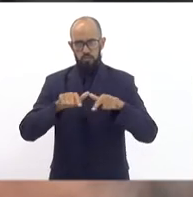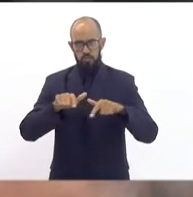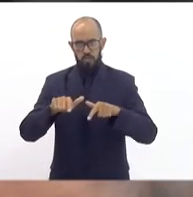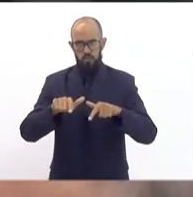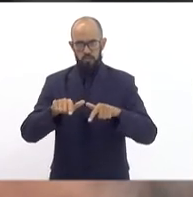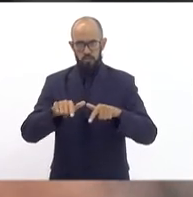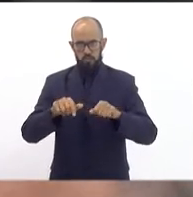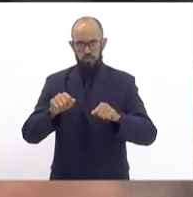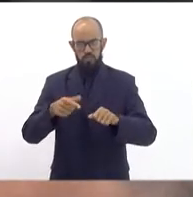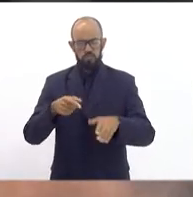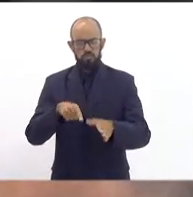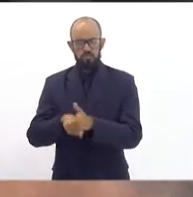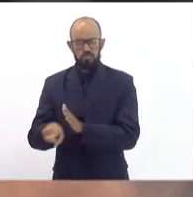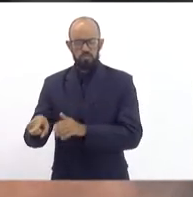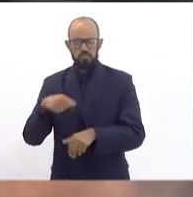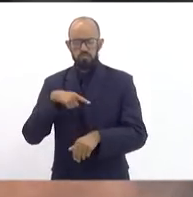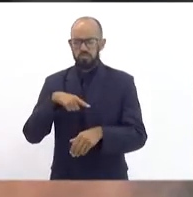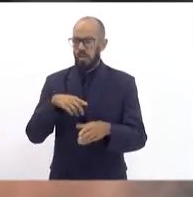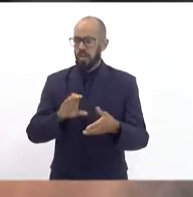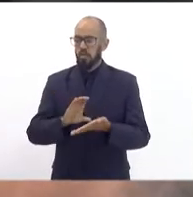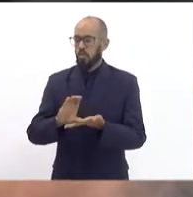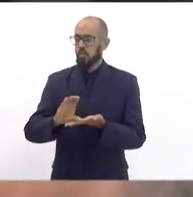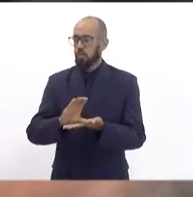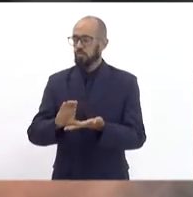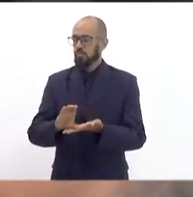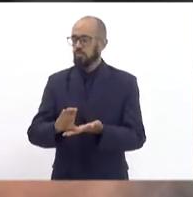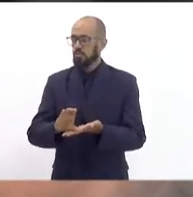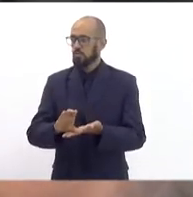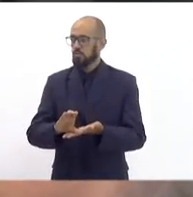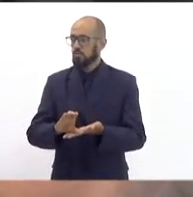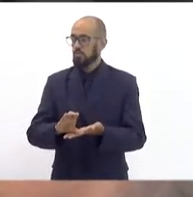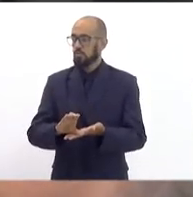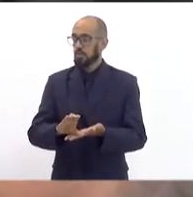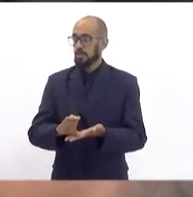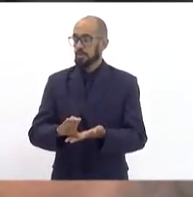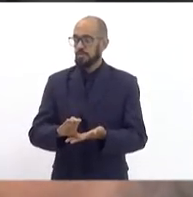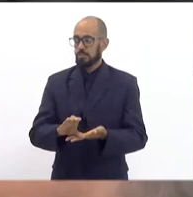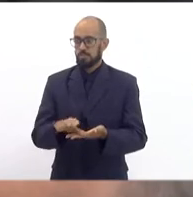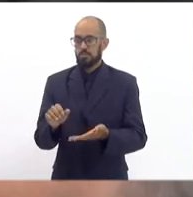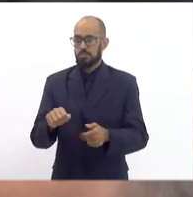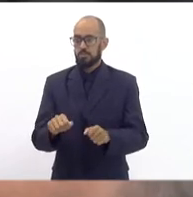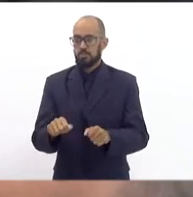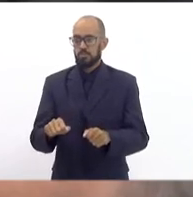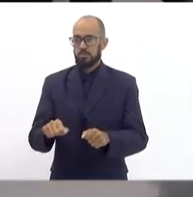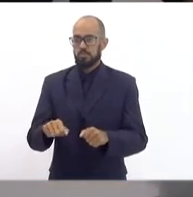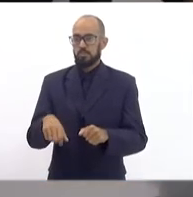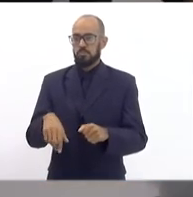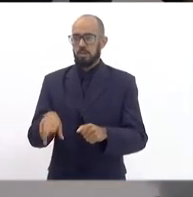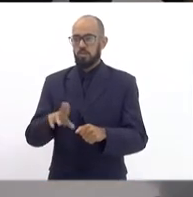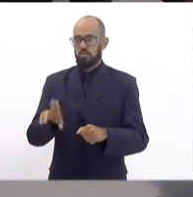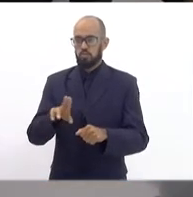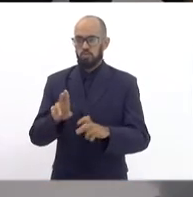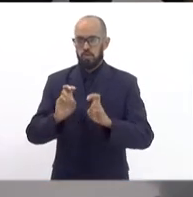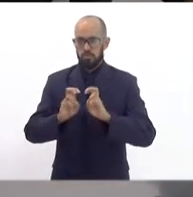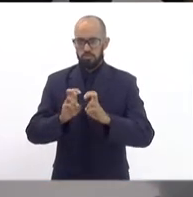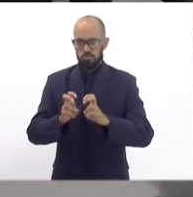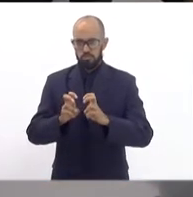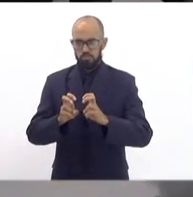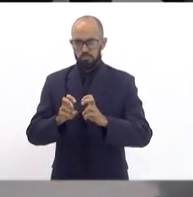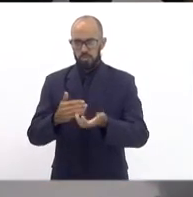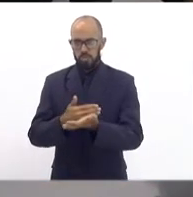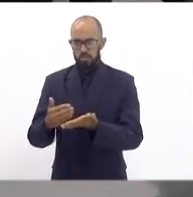prestados. Existe um conselho de usuários constituído em relação ao transporte ferroviário no Rio de Janeiro? Essa lei já está em vigor desde